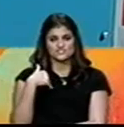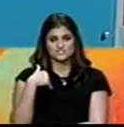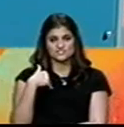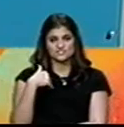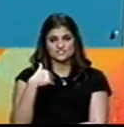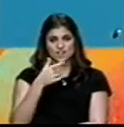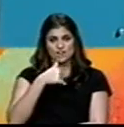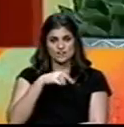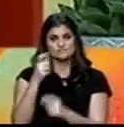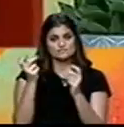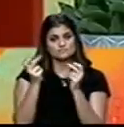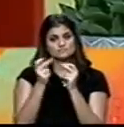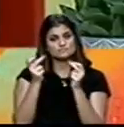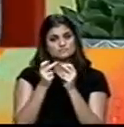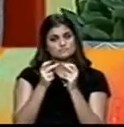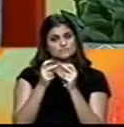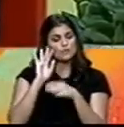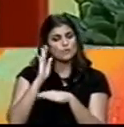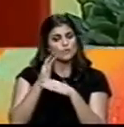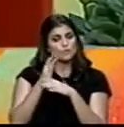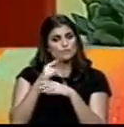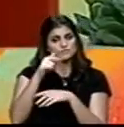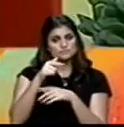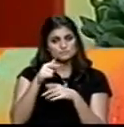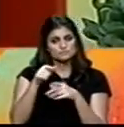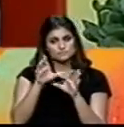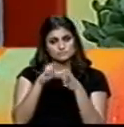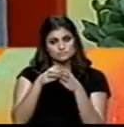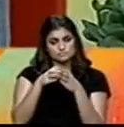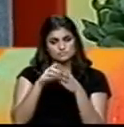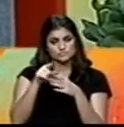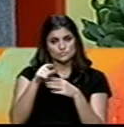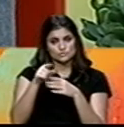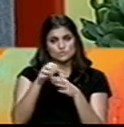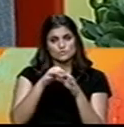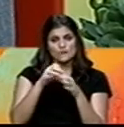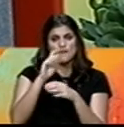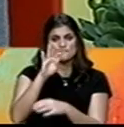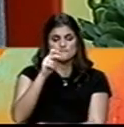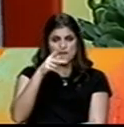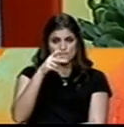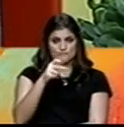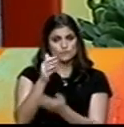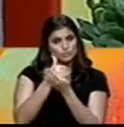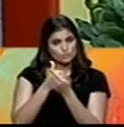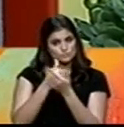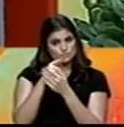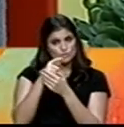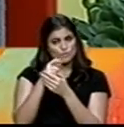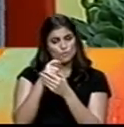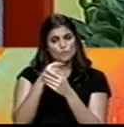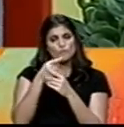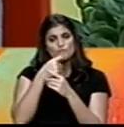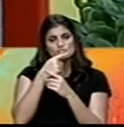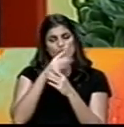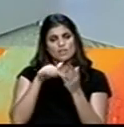senhor. Nós e as nossas picardias. O último elemento do quarteto de leguminosas do Neolítico é a fava. Muito bem. Um feijão largo que também se dá aos